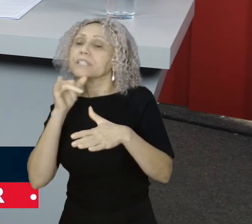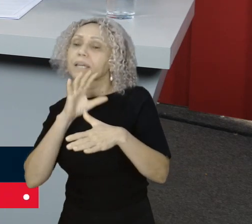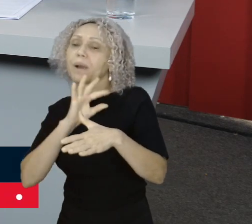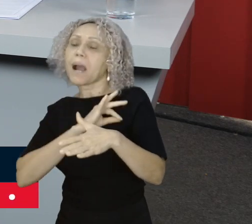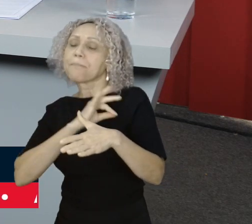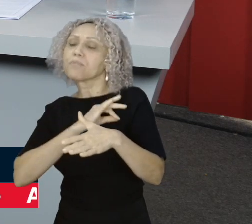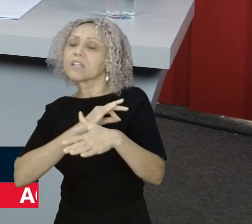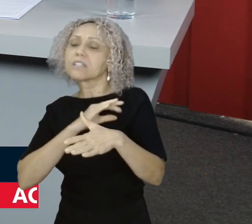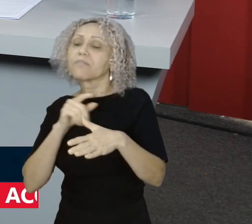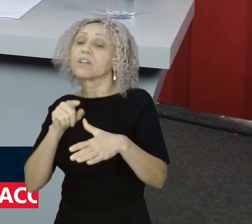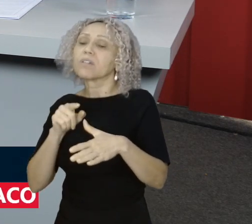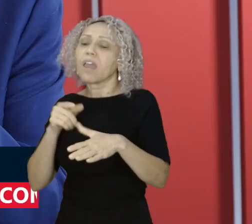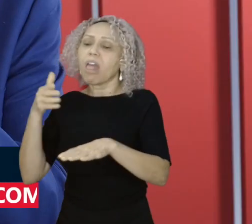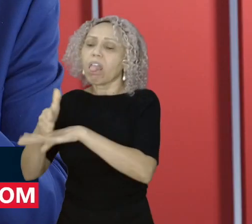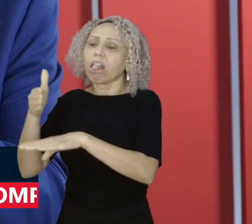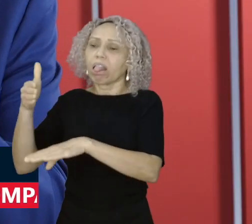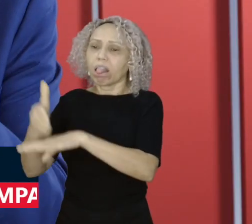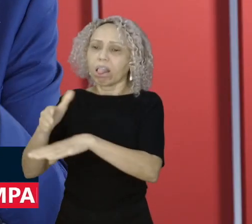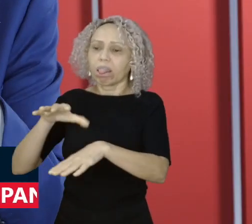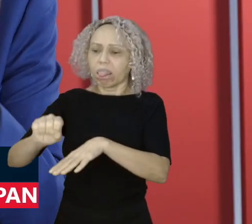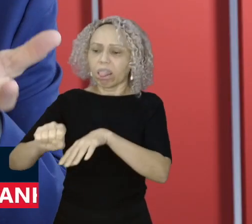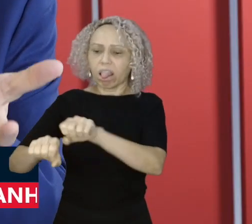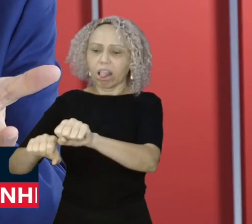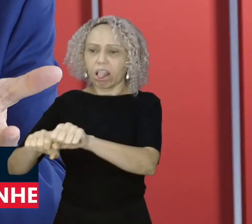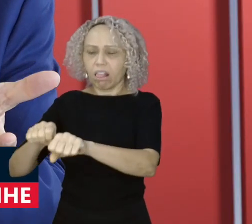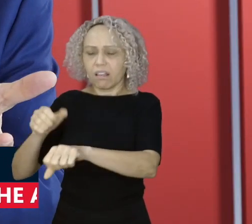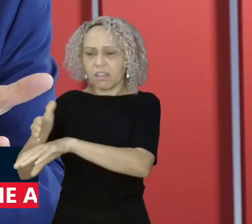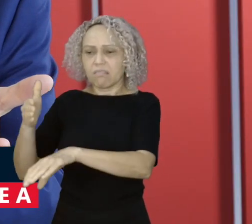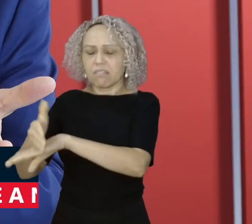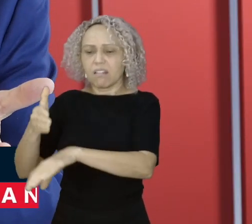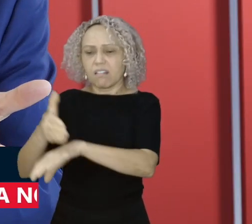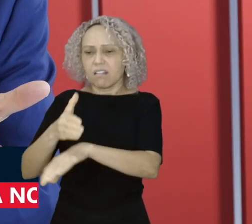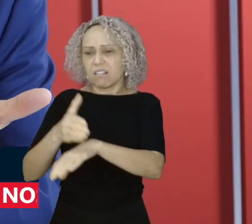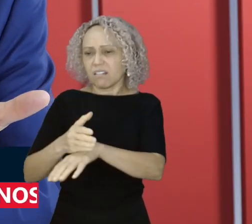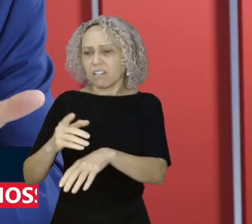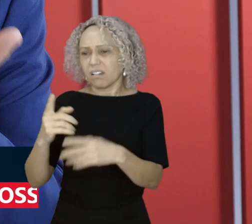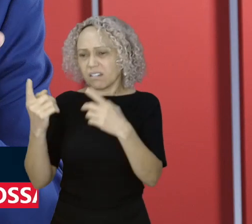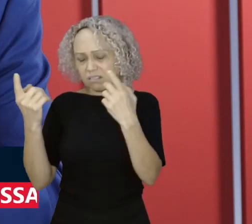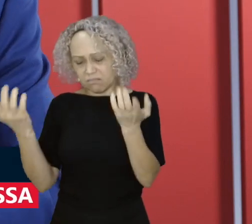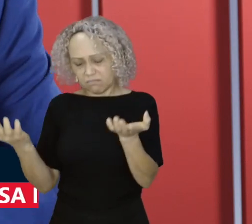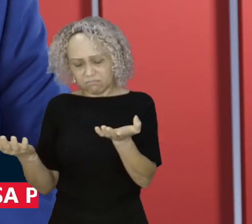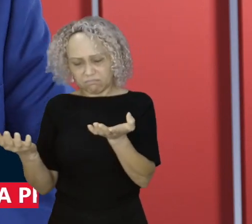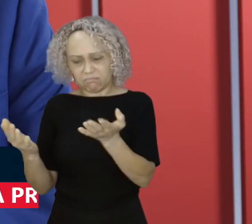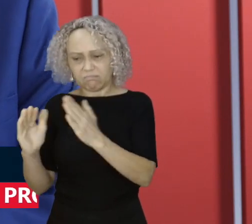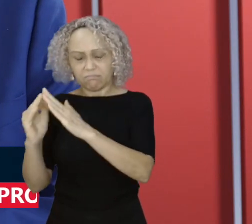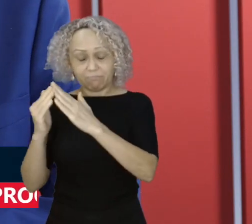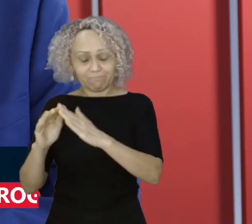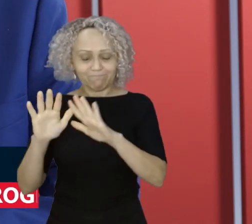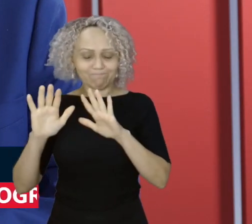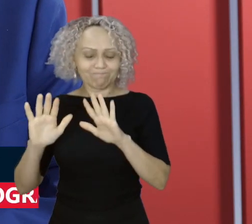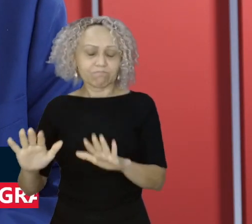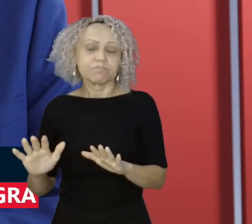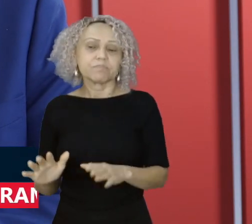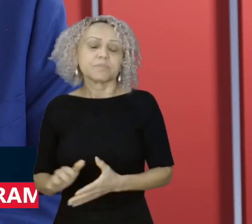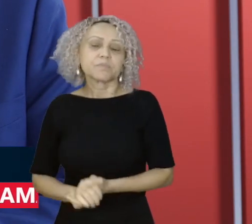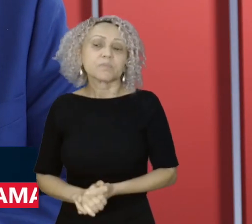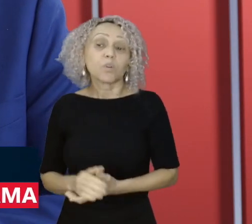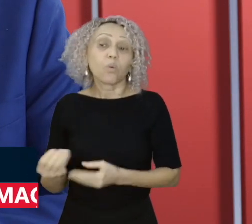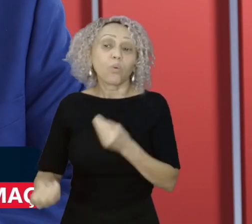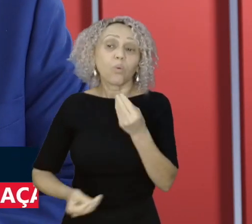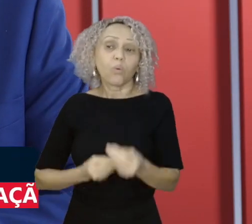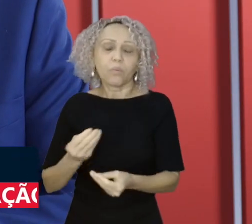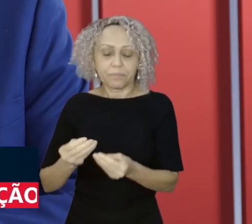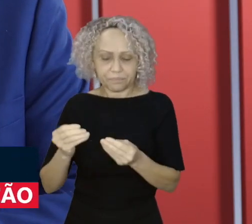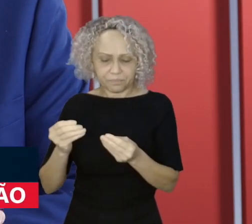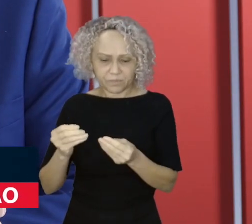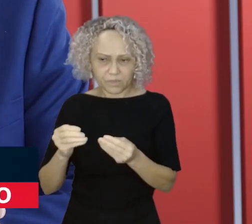outra convicção que nós do PT temos, e aqui eu quero trazer também os partidos do campo democrático, campo de esquerda, que é a compreensão de que